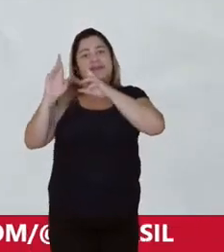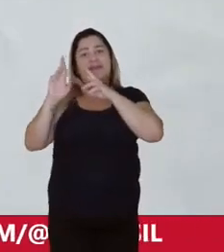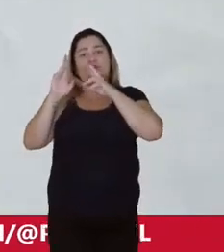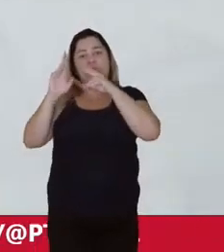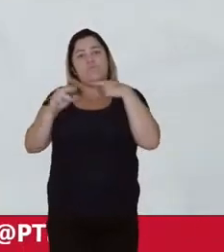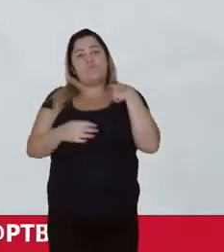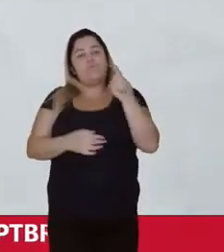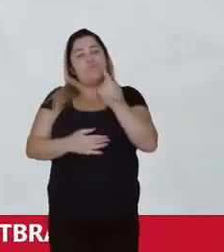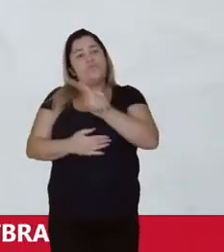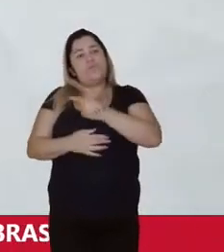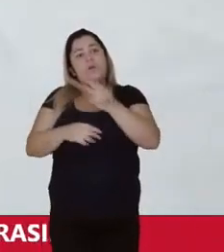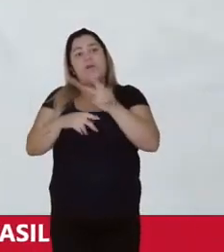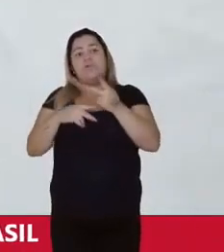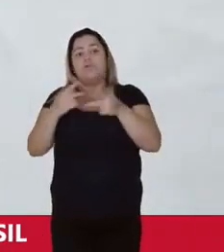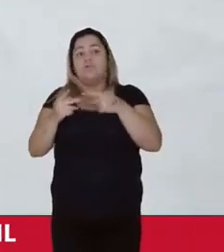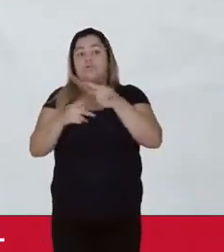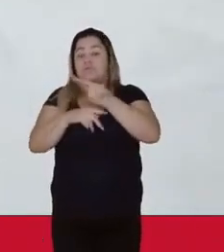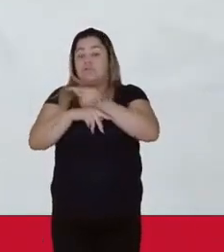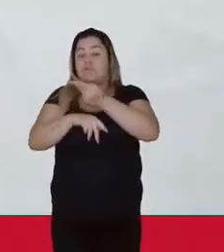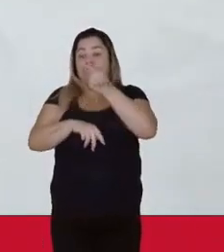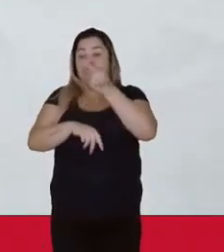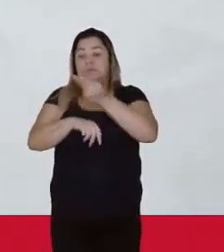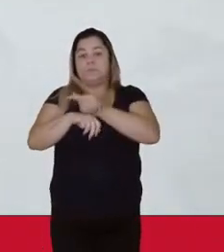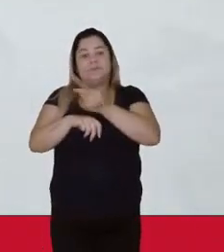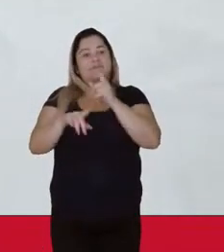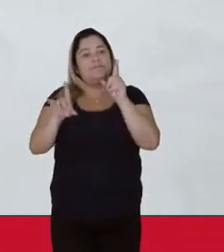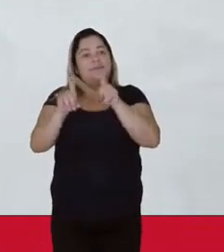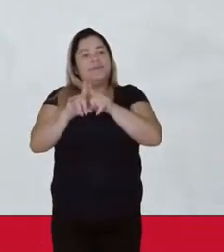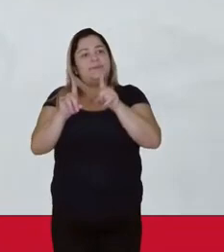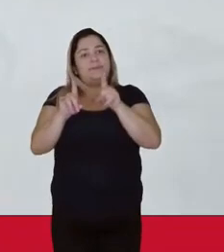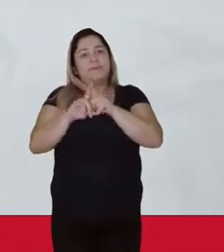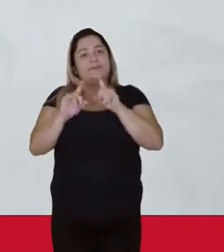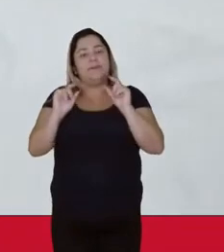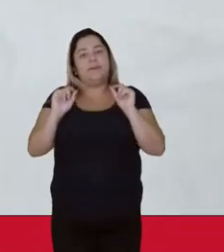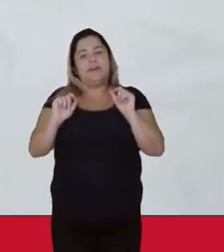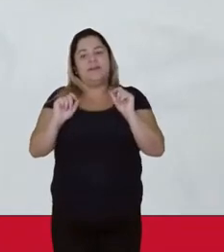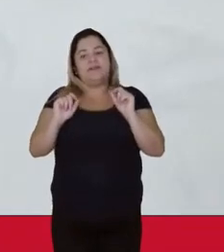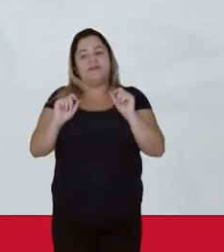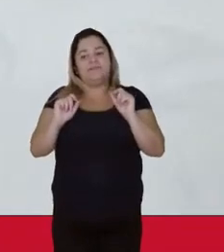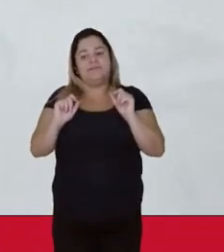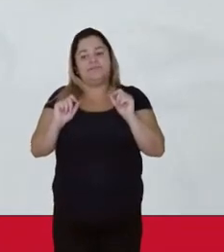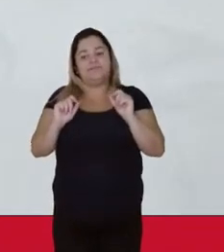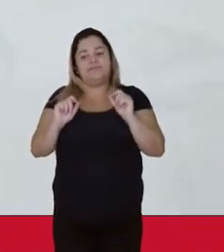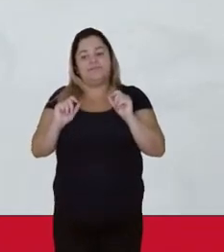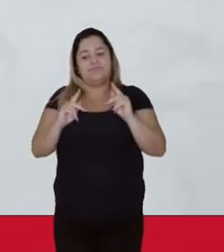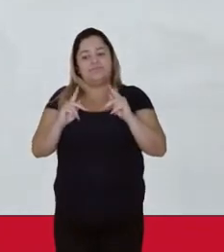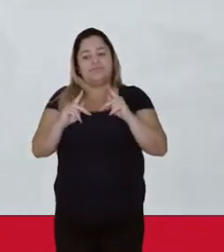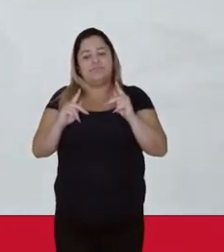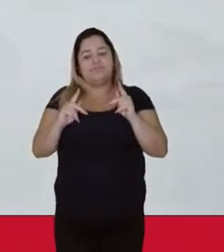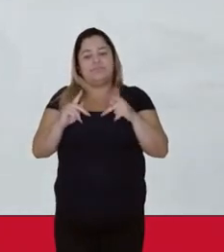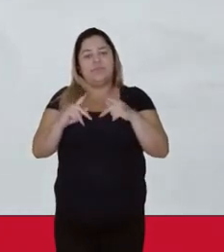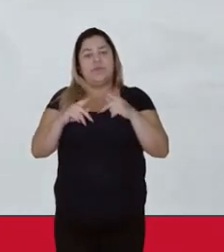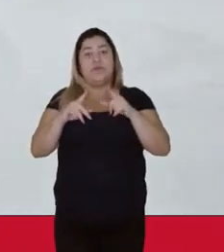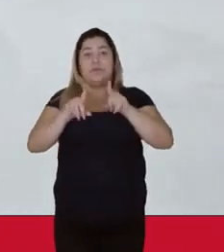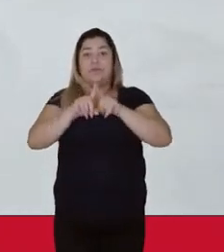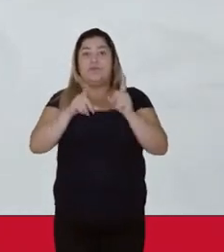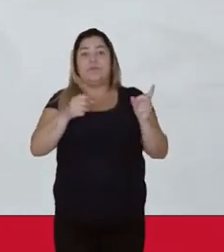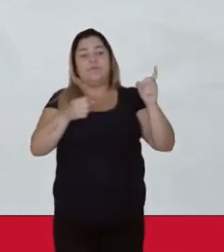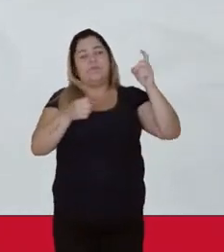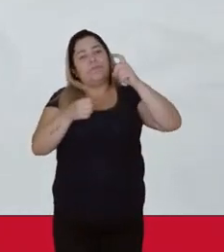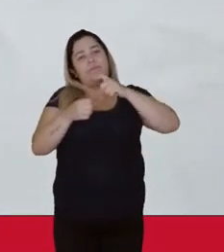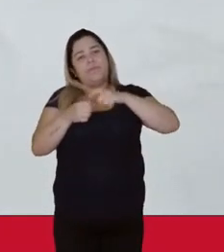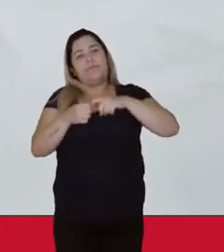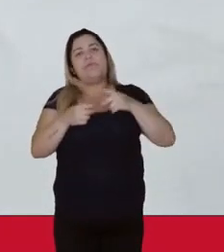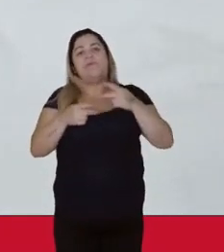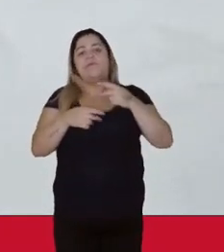nosso maior presente nesses 42 anos do PT vai ser retomar o governo,